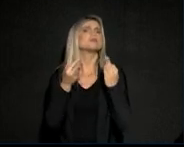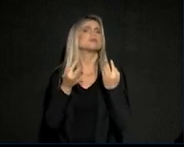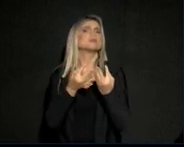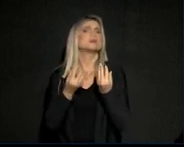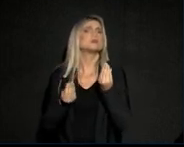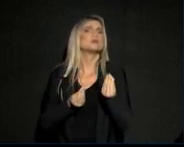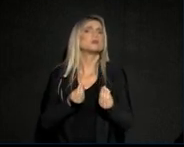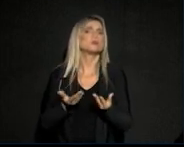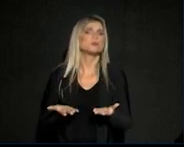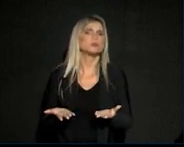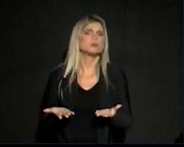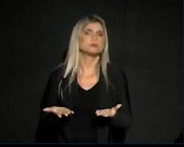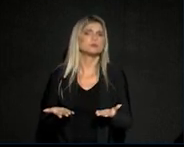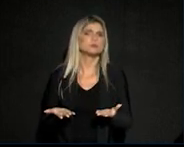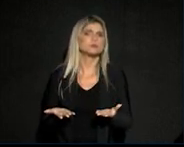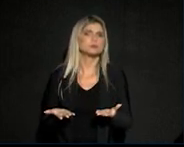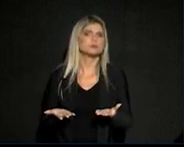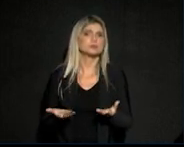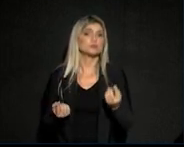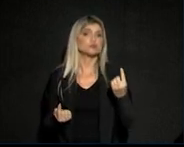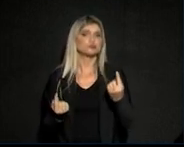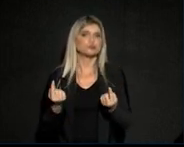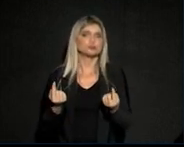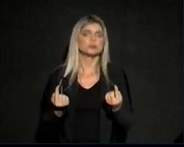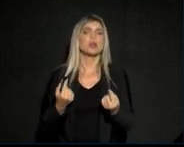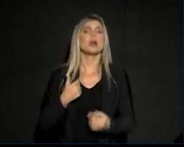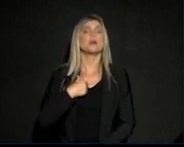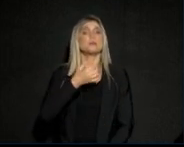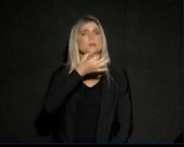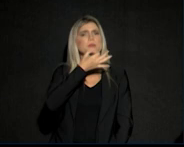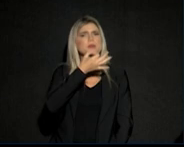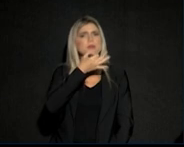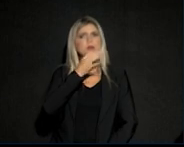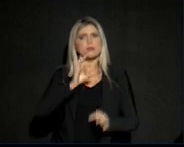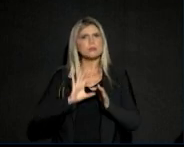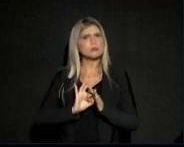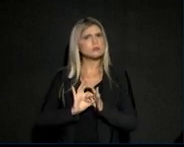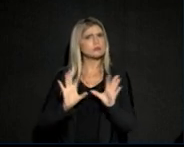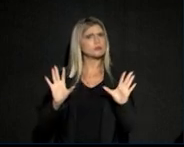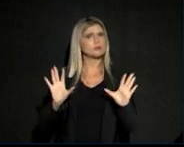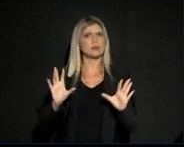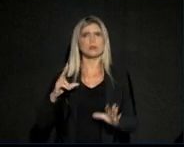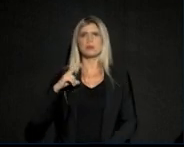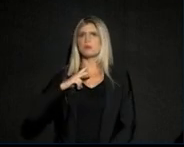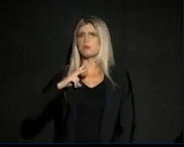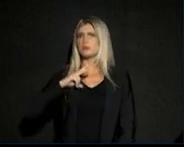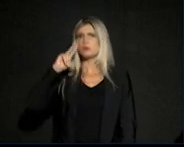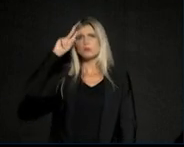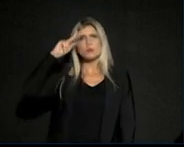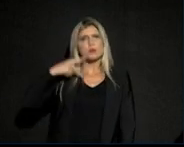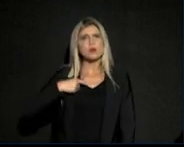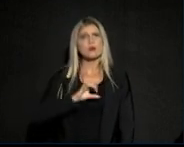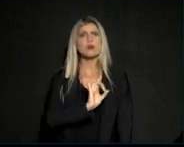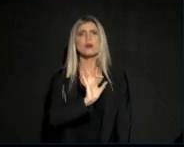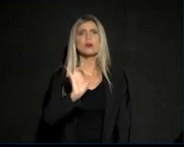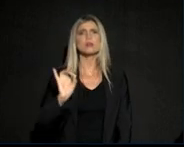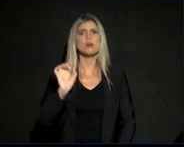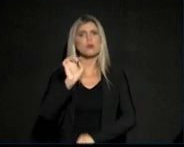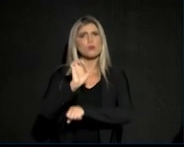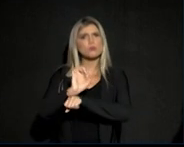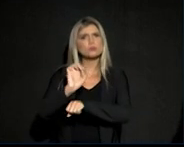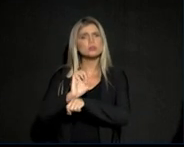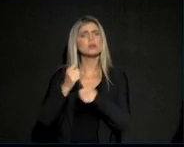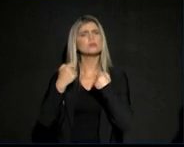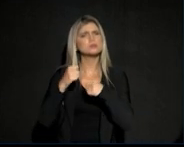familiar eu acho que isso é a liberdade individual de cada um o Estado tem que apoiar a liberdade